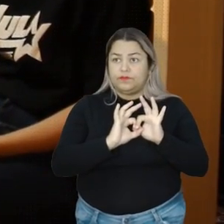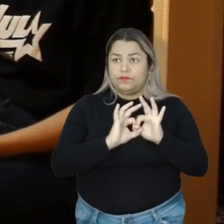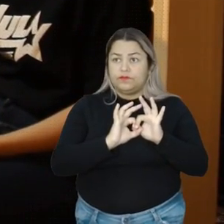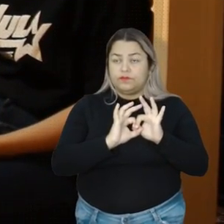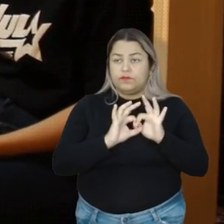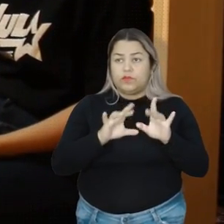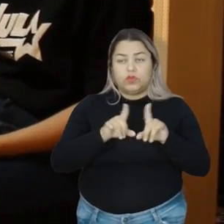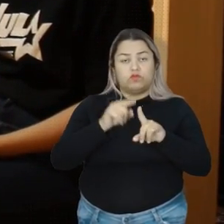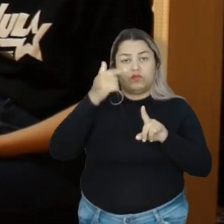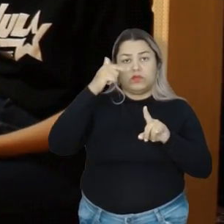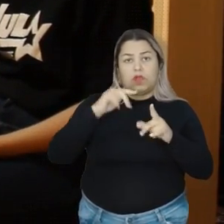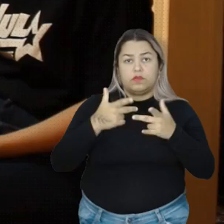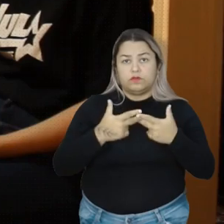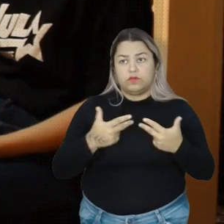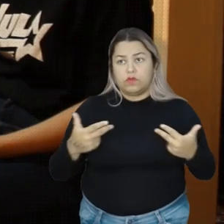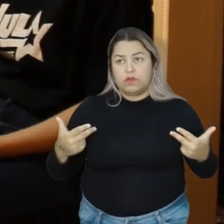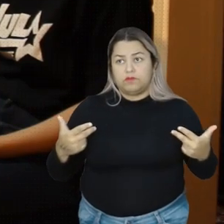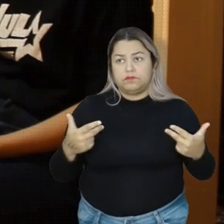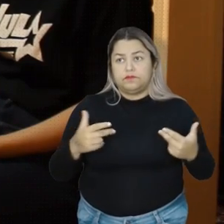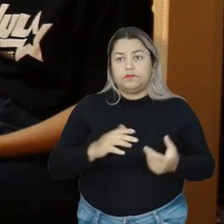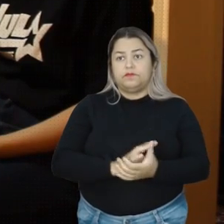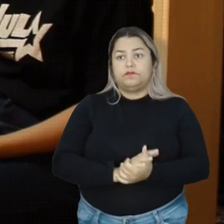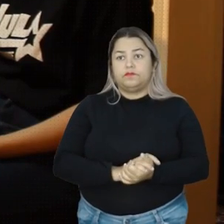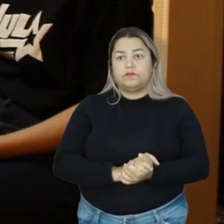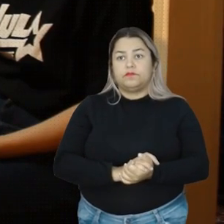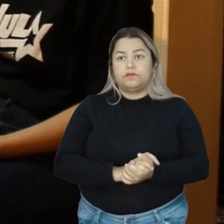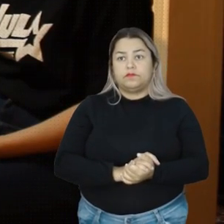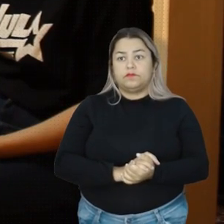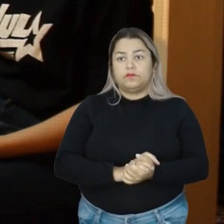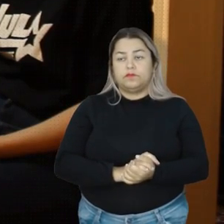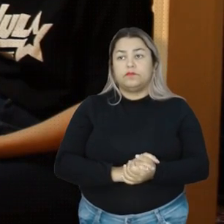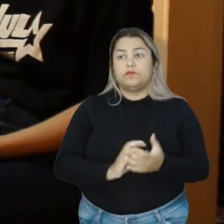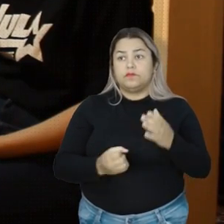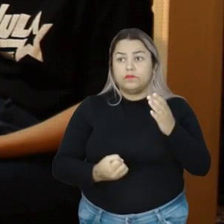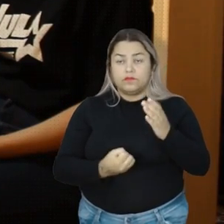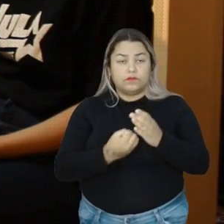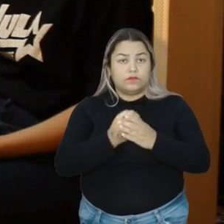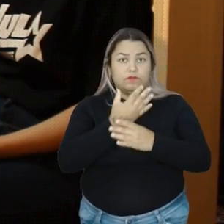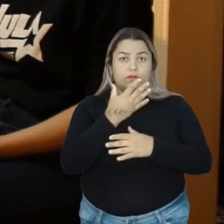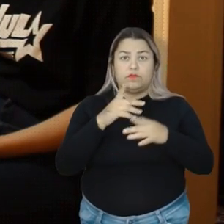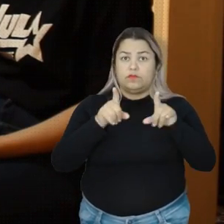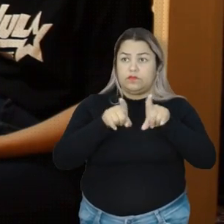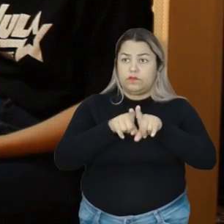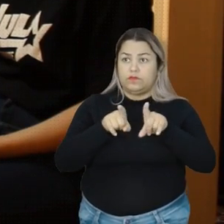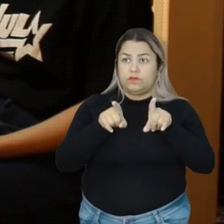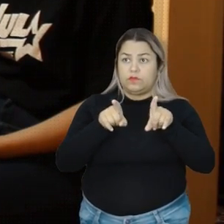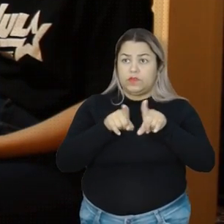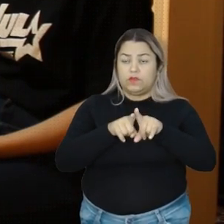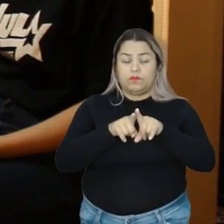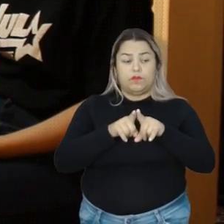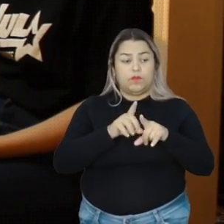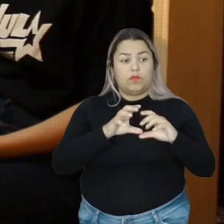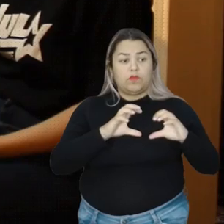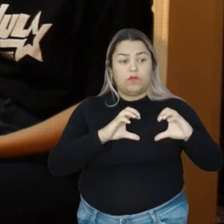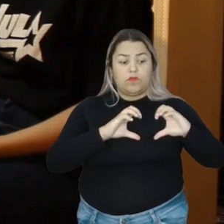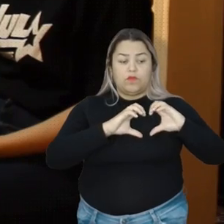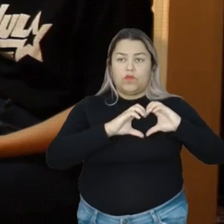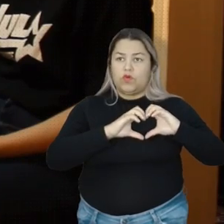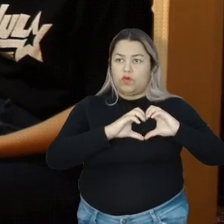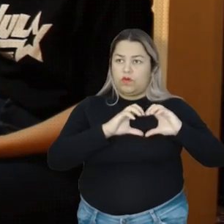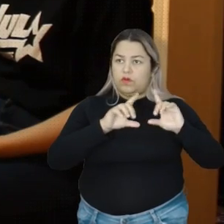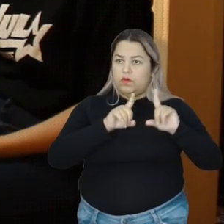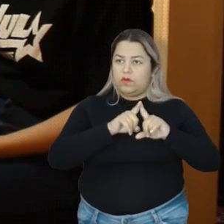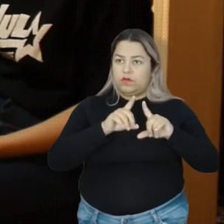tecidas e essas coisas, né? Até que nós criamos uma relação com grupos de um campo